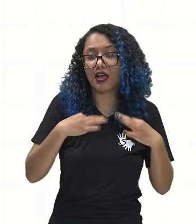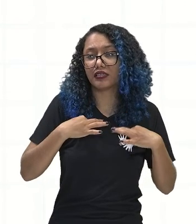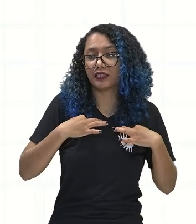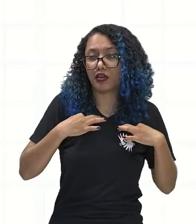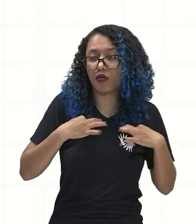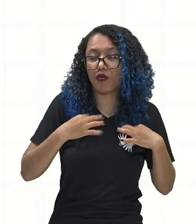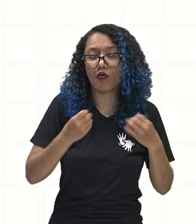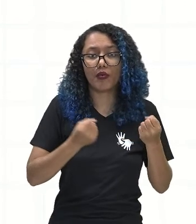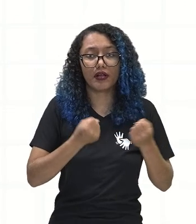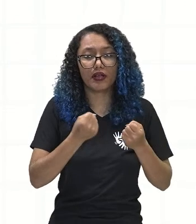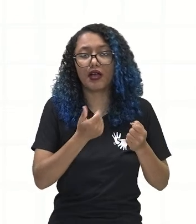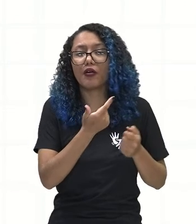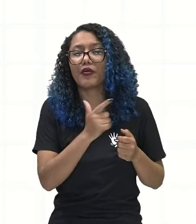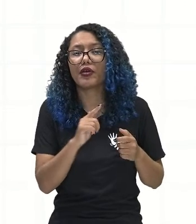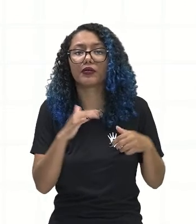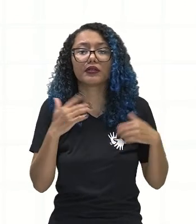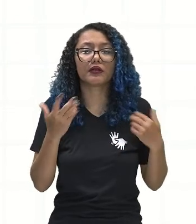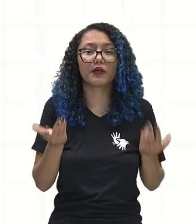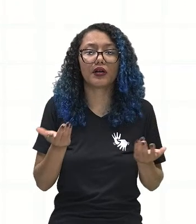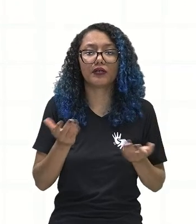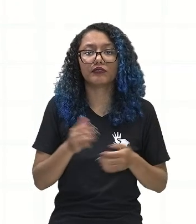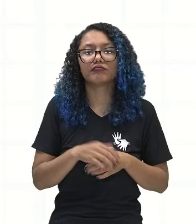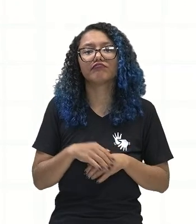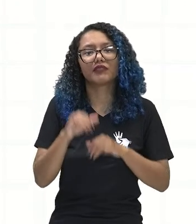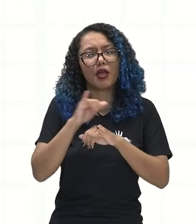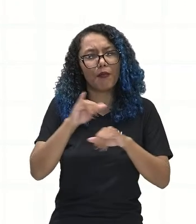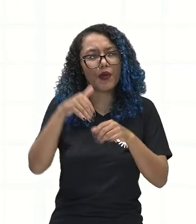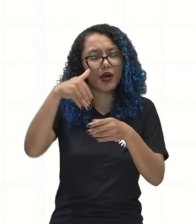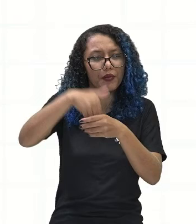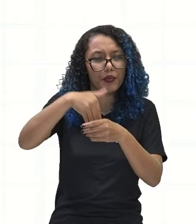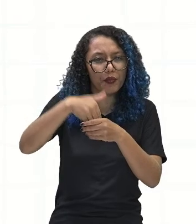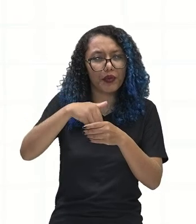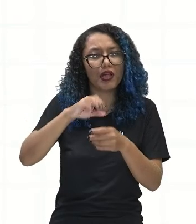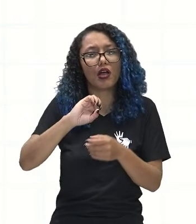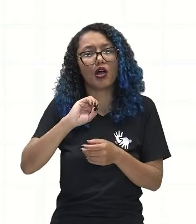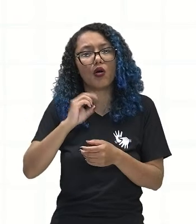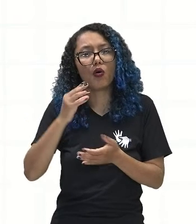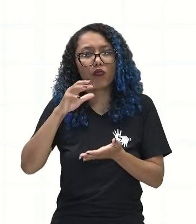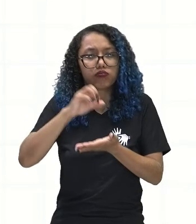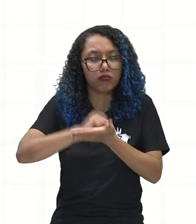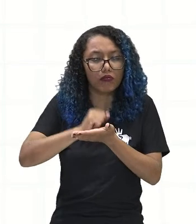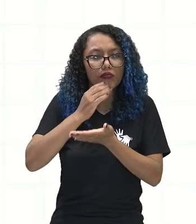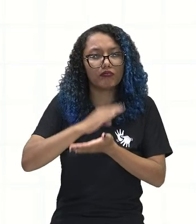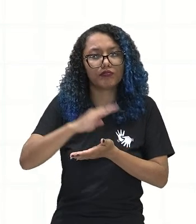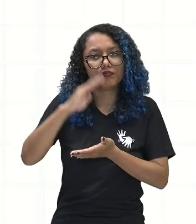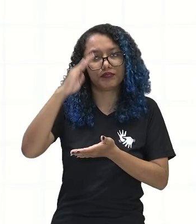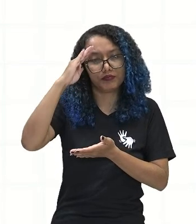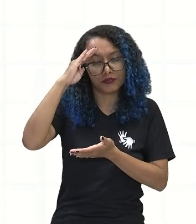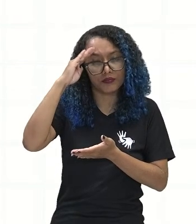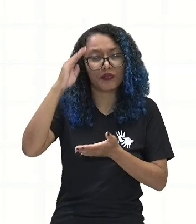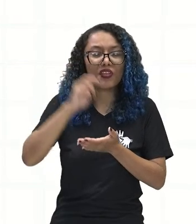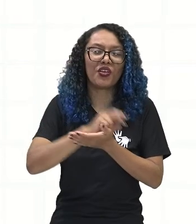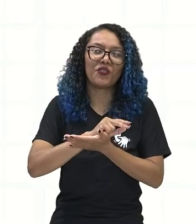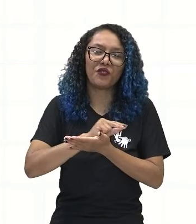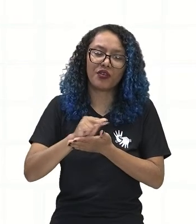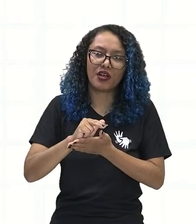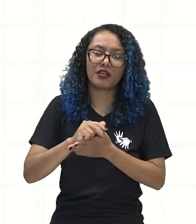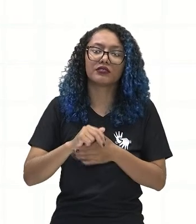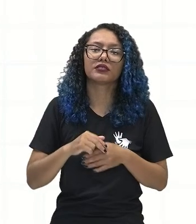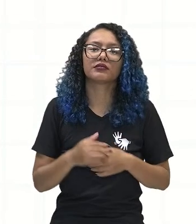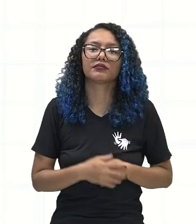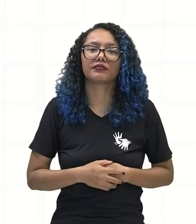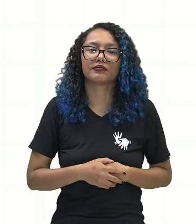da propaganda, nós temos campanhas eleitorais ou de alistamento militar. E agora nós vamos ver especificamente